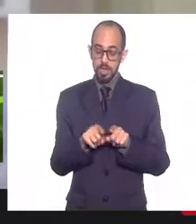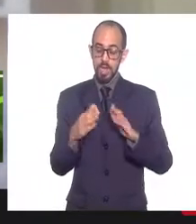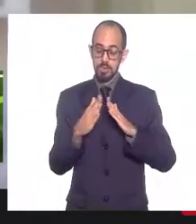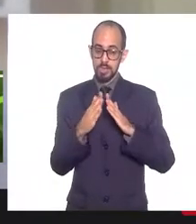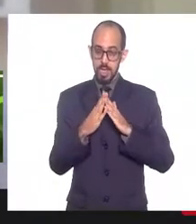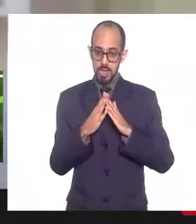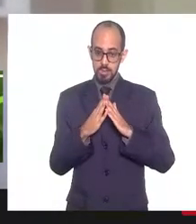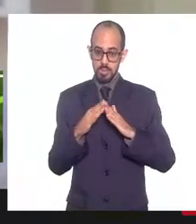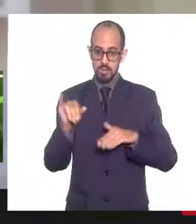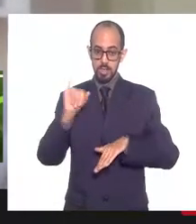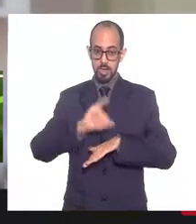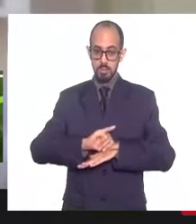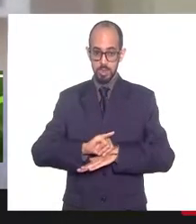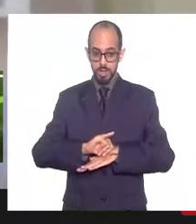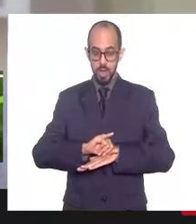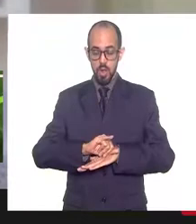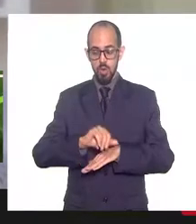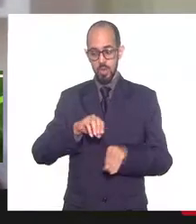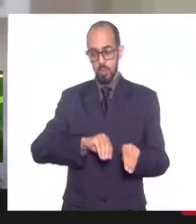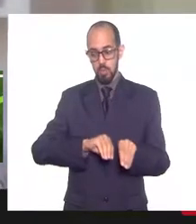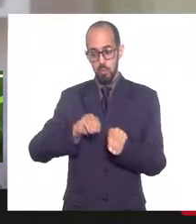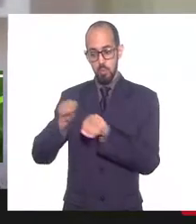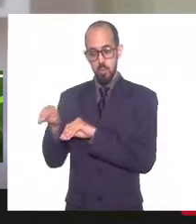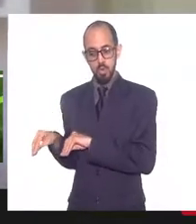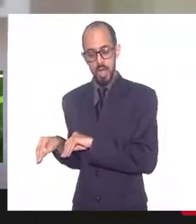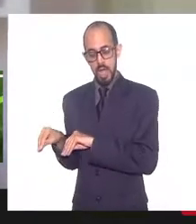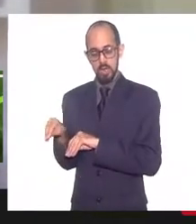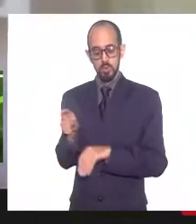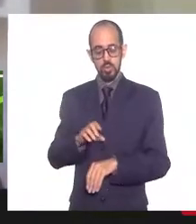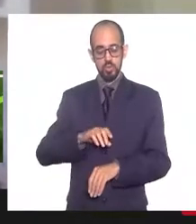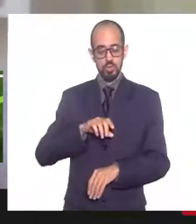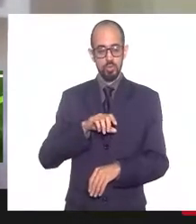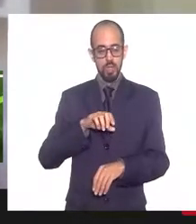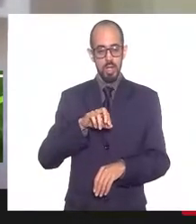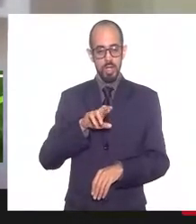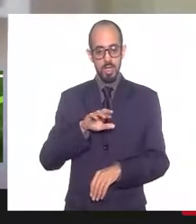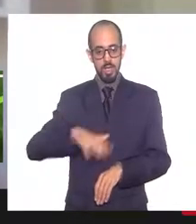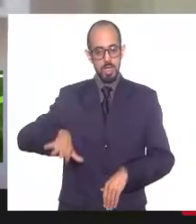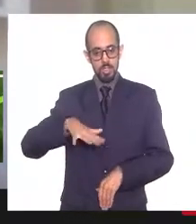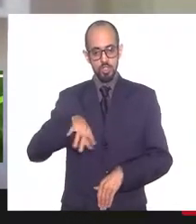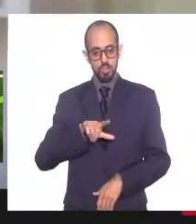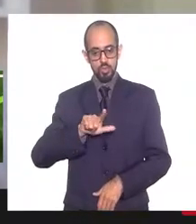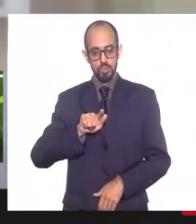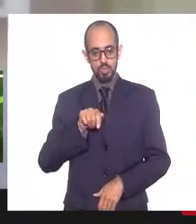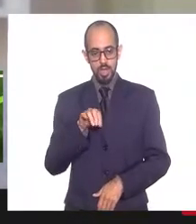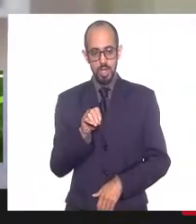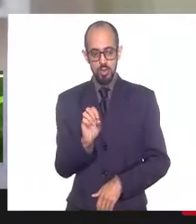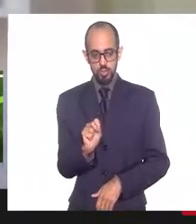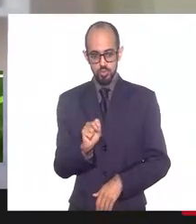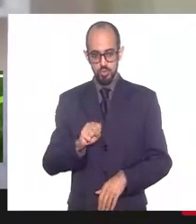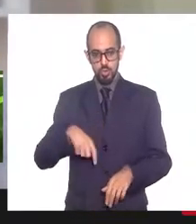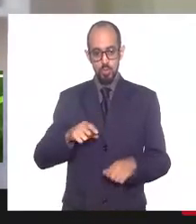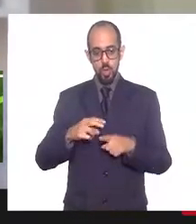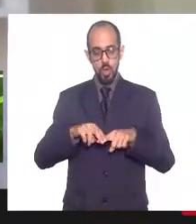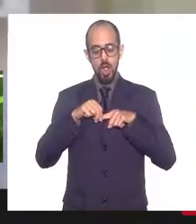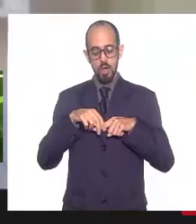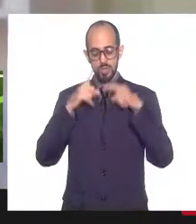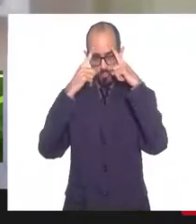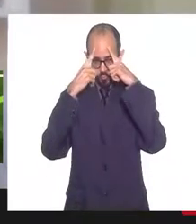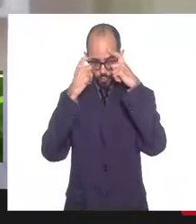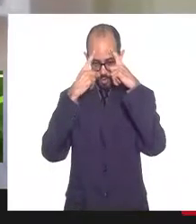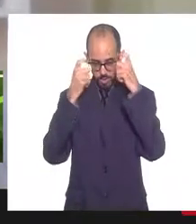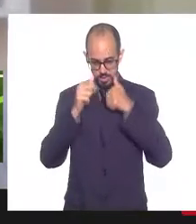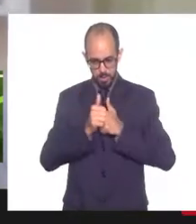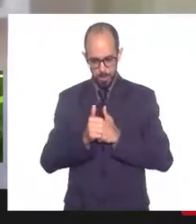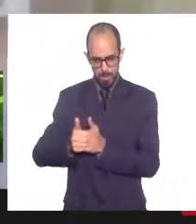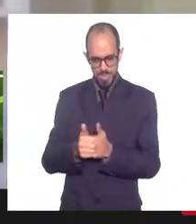têm migrado para a Região dos Lagos para fugir da violência que tem perseguido as casas